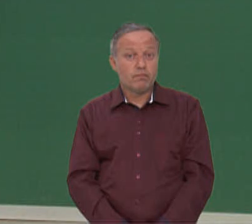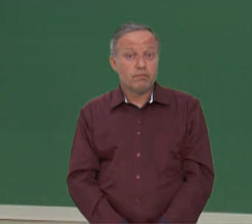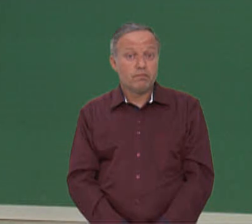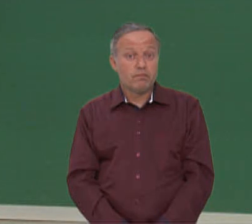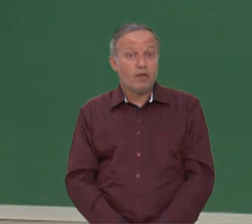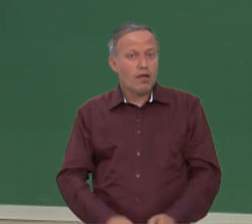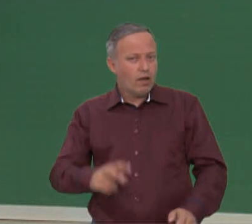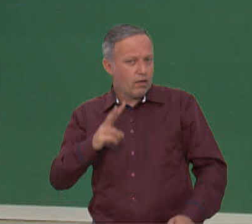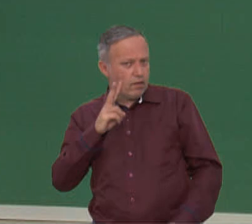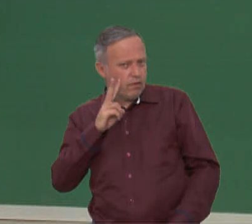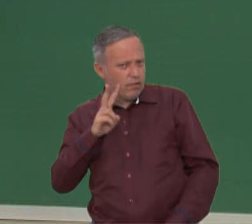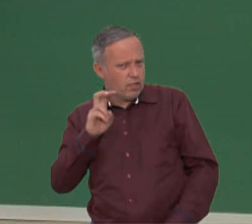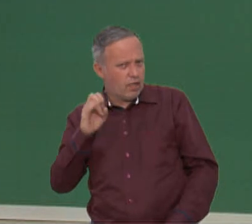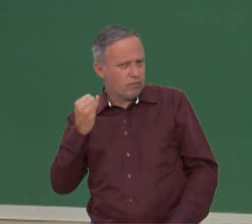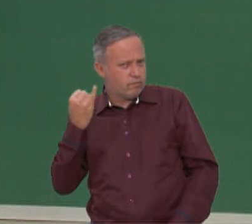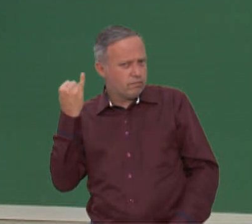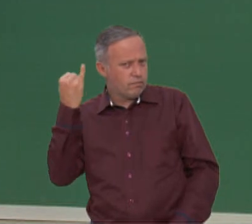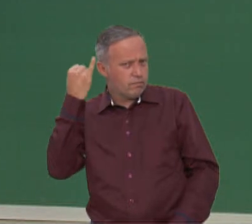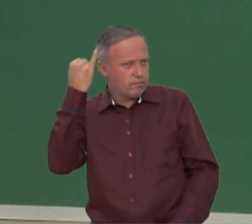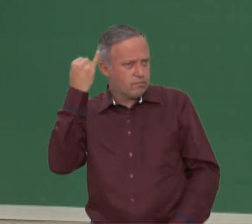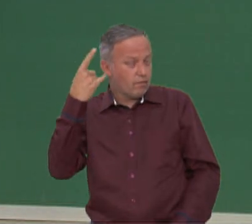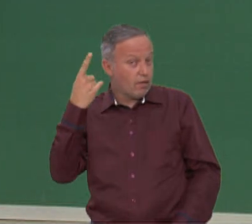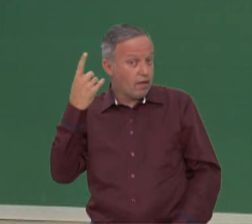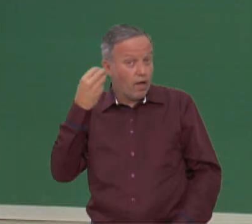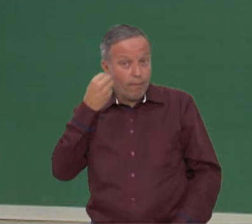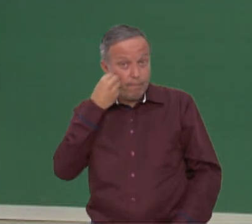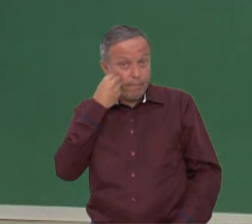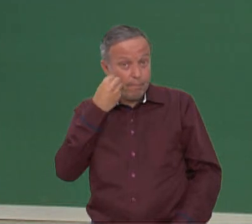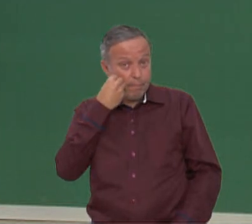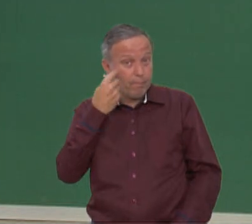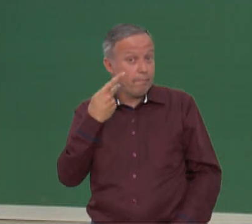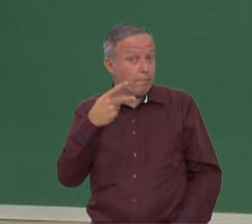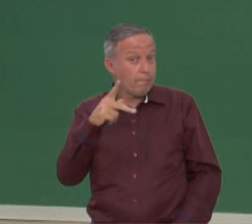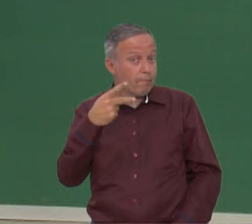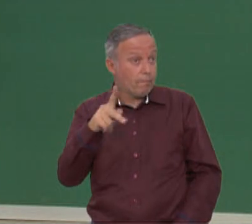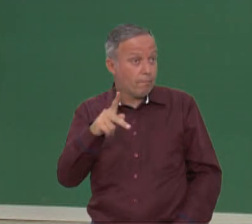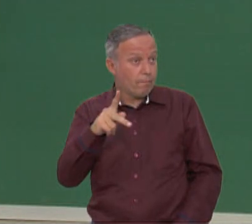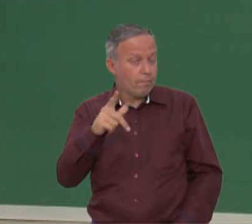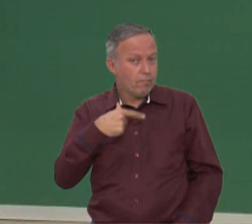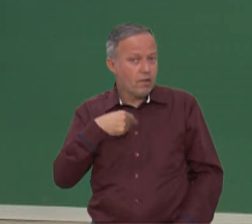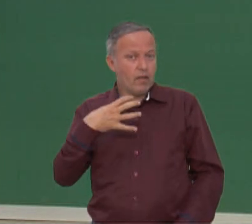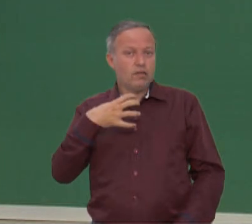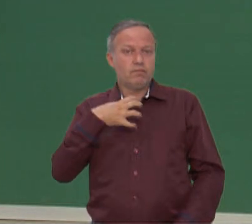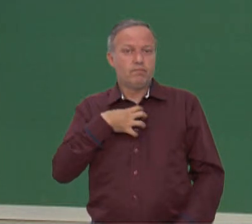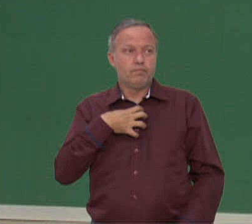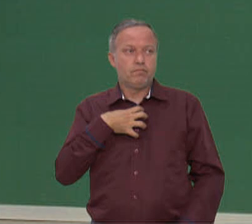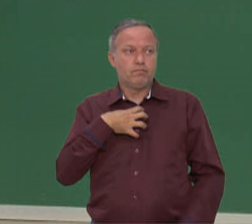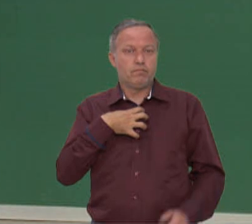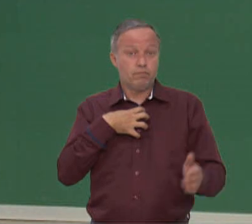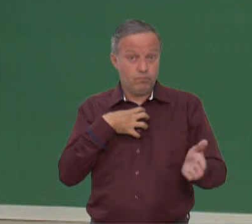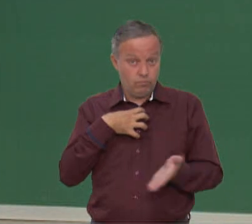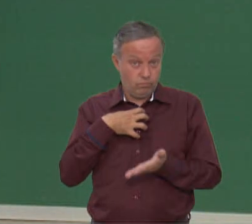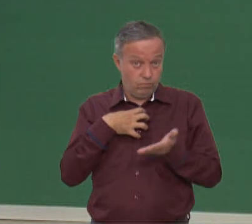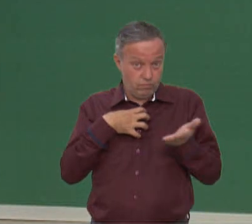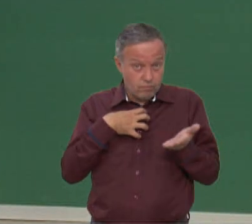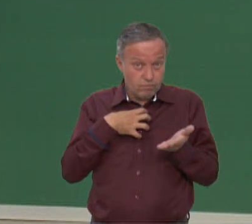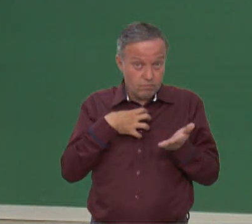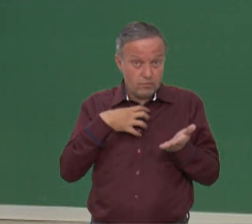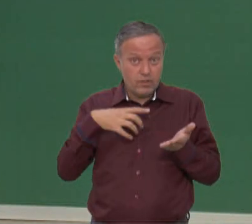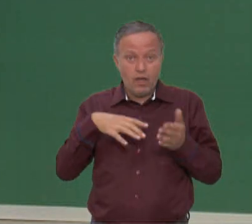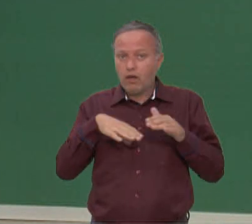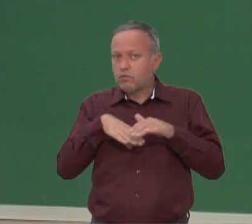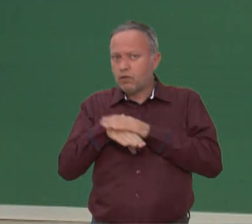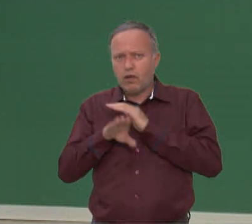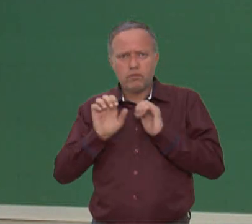Pessoal, aqui o importante é a vivência prática de vocês. É perceptível que quando você está descalço,